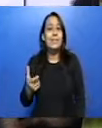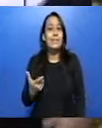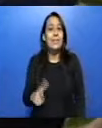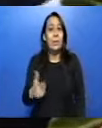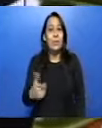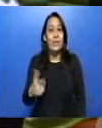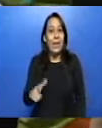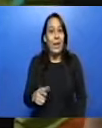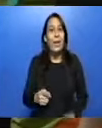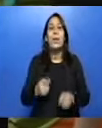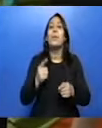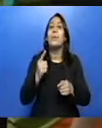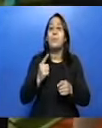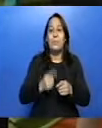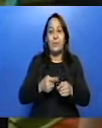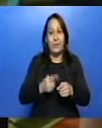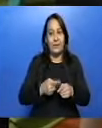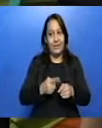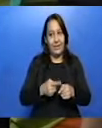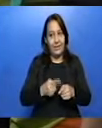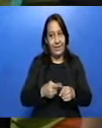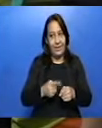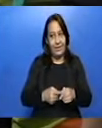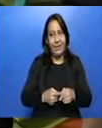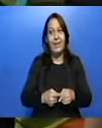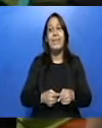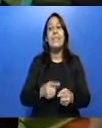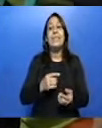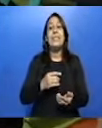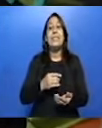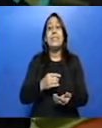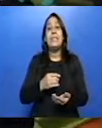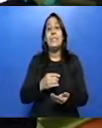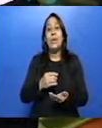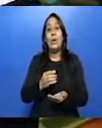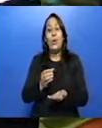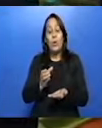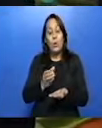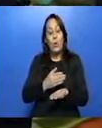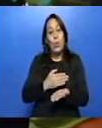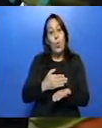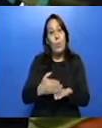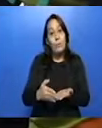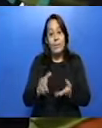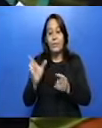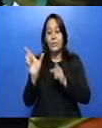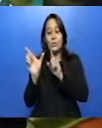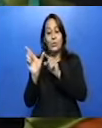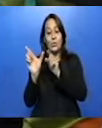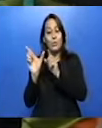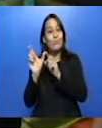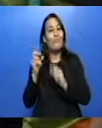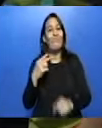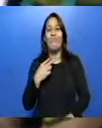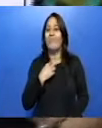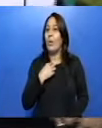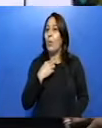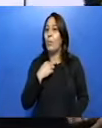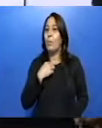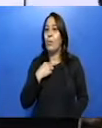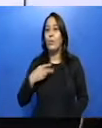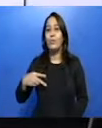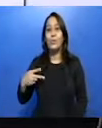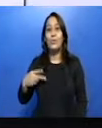lá? Igual ao de pássaro. Sério tem o mesmo